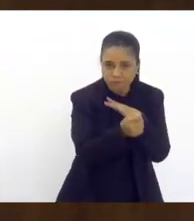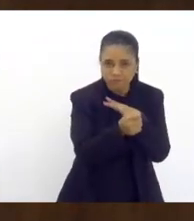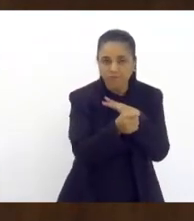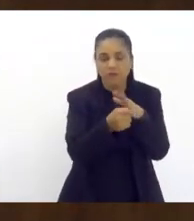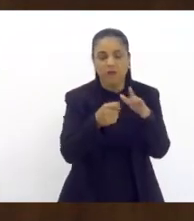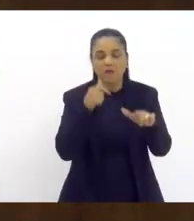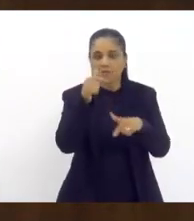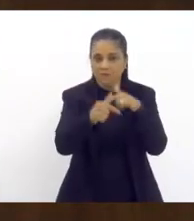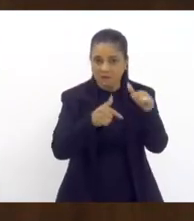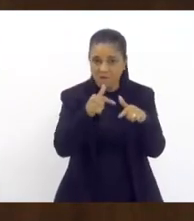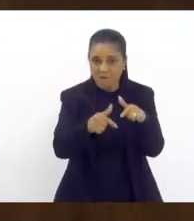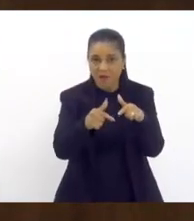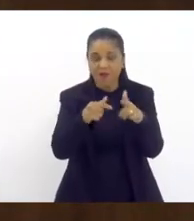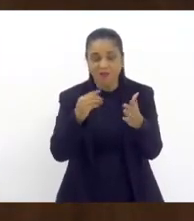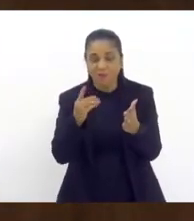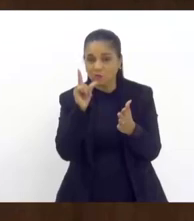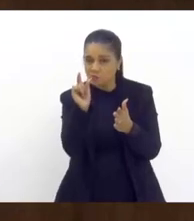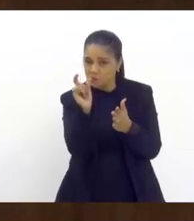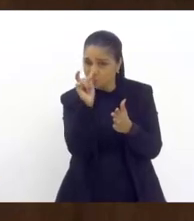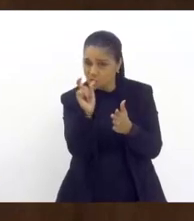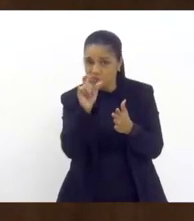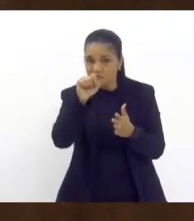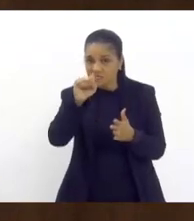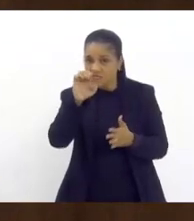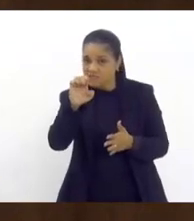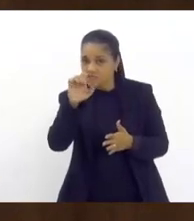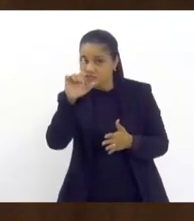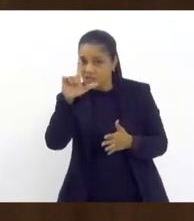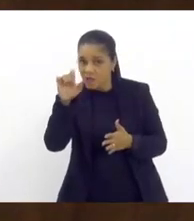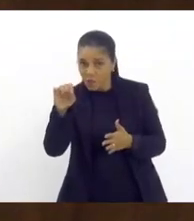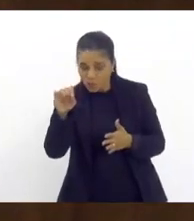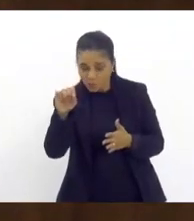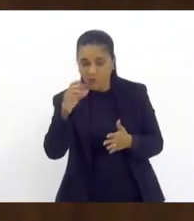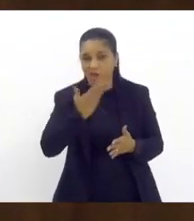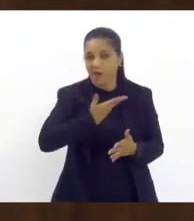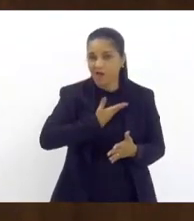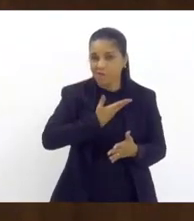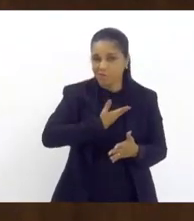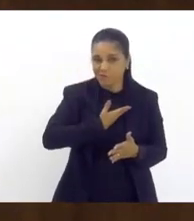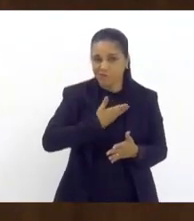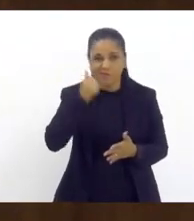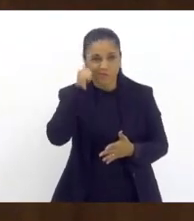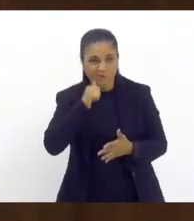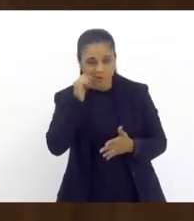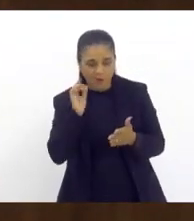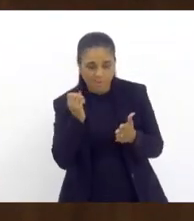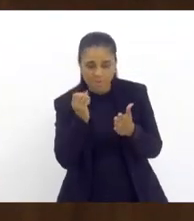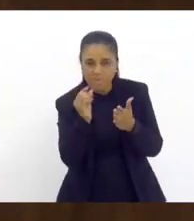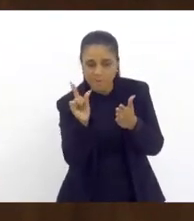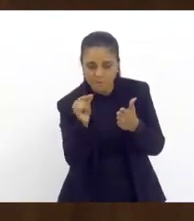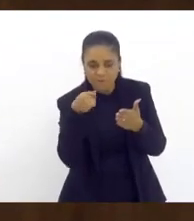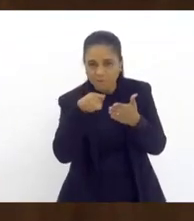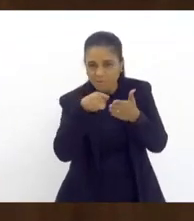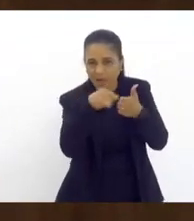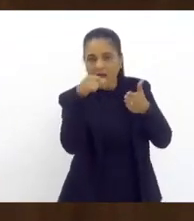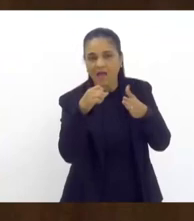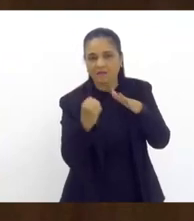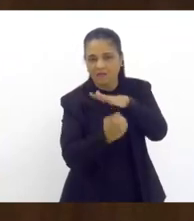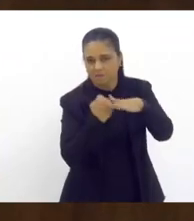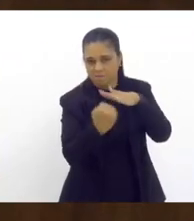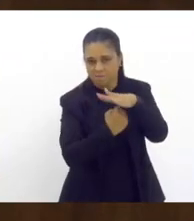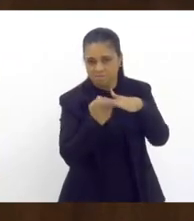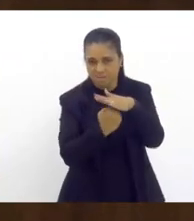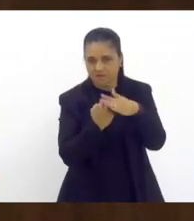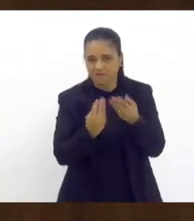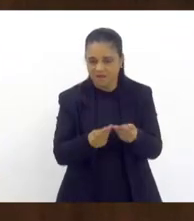Estado como empresa amiga da mulher. Isso é de suma importância, porque todos nós e todas nós aqui já sabemos que